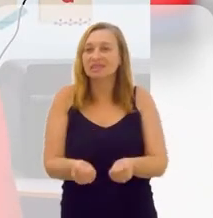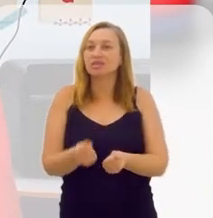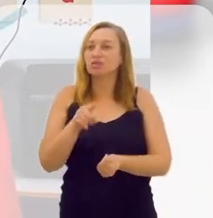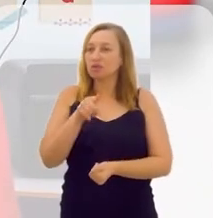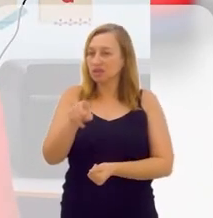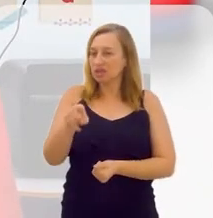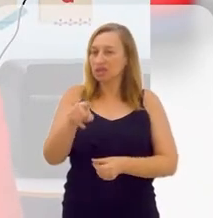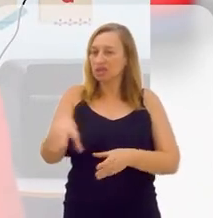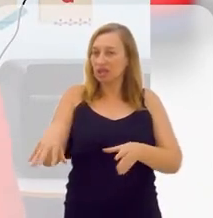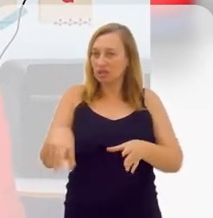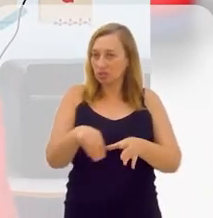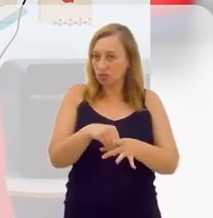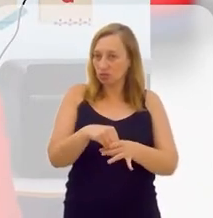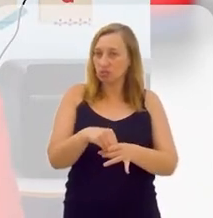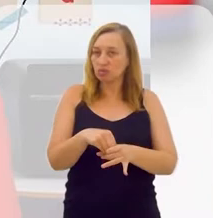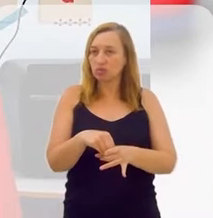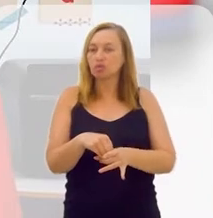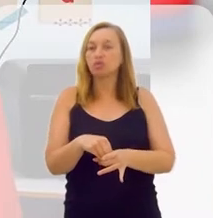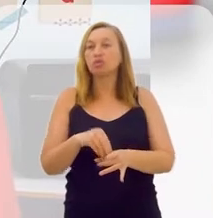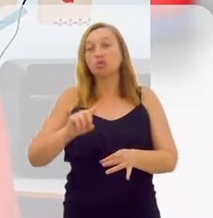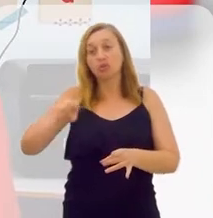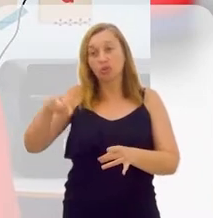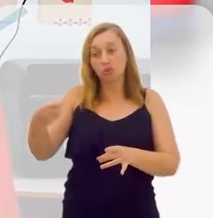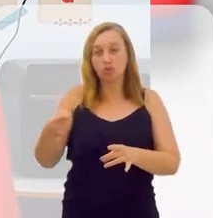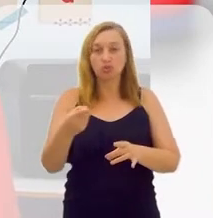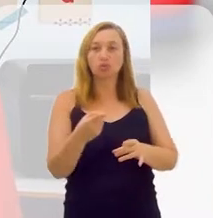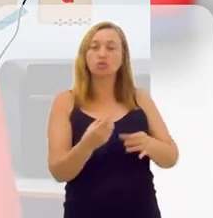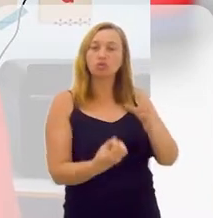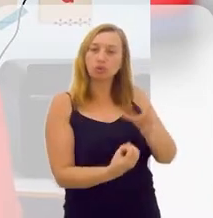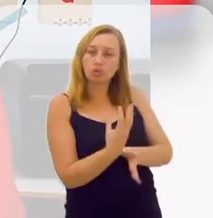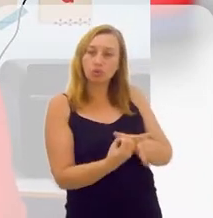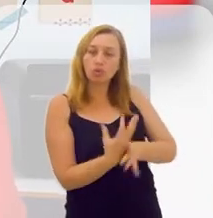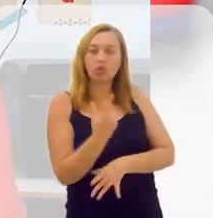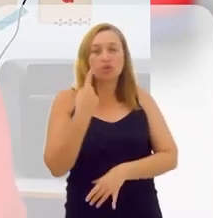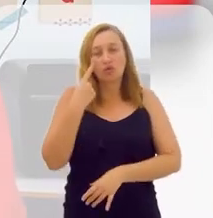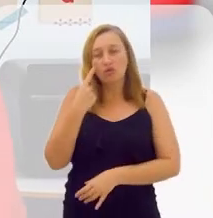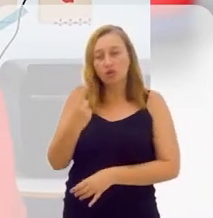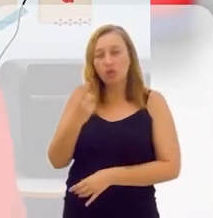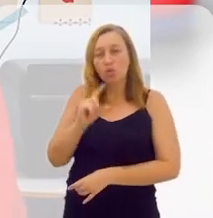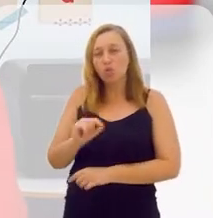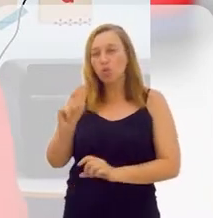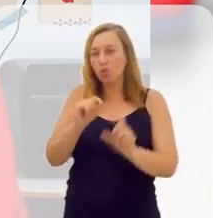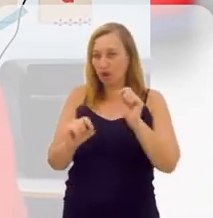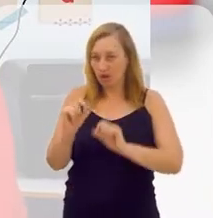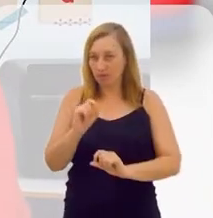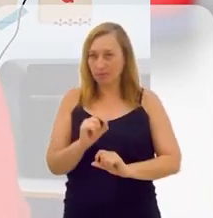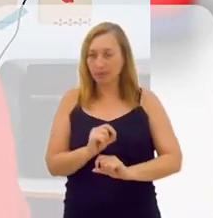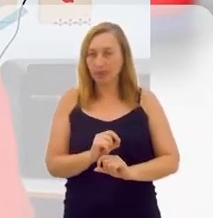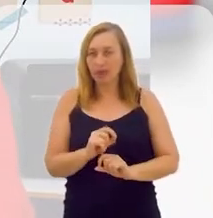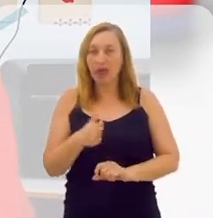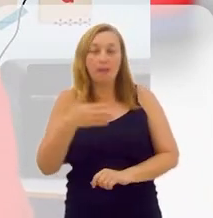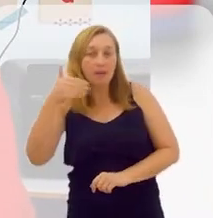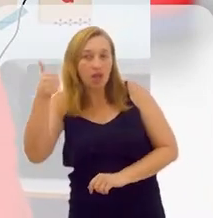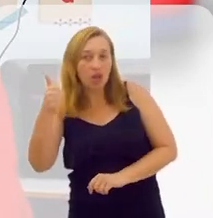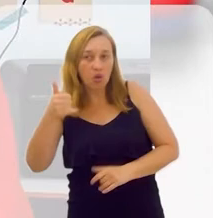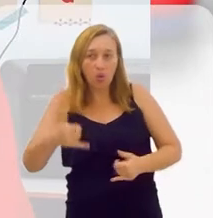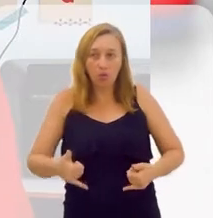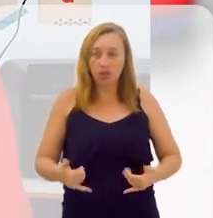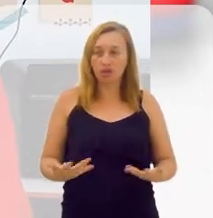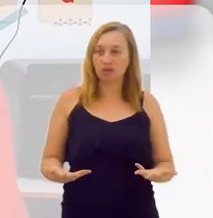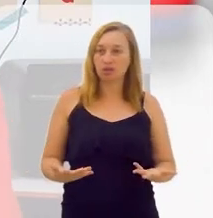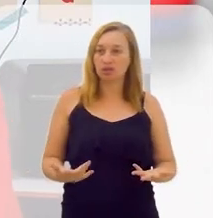sensível, você que está envolvida, que está ali no meio de outros produtores, o que que você enxerga né, neles, assim, melhora